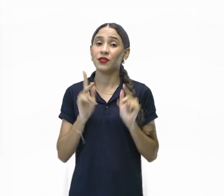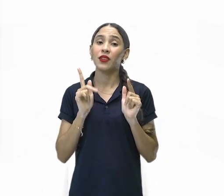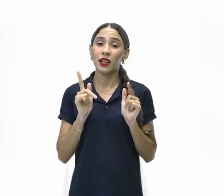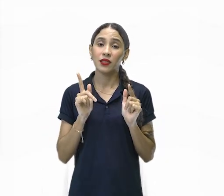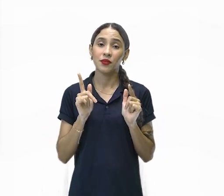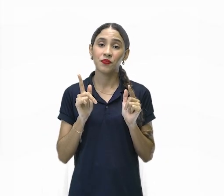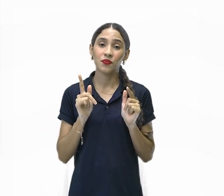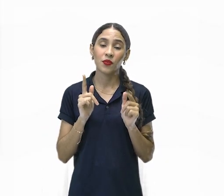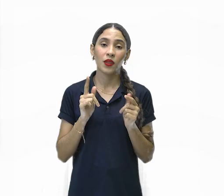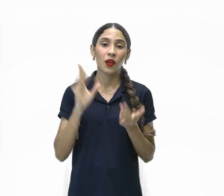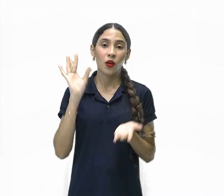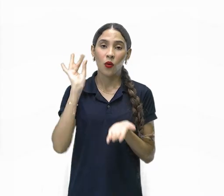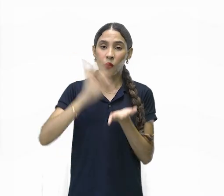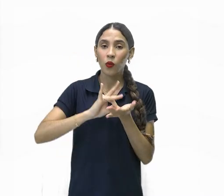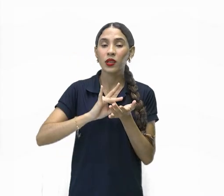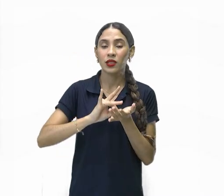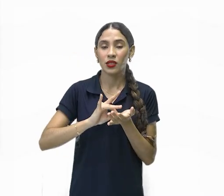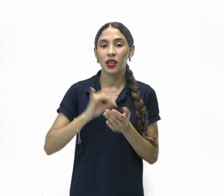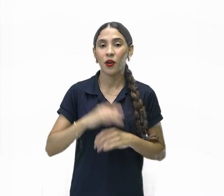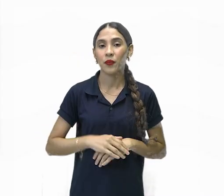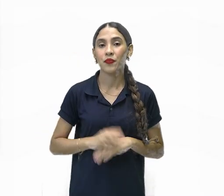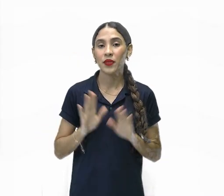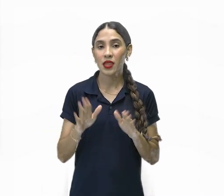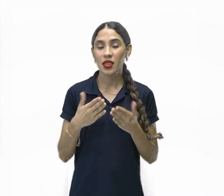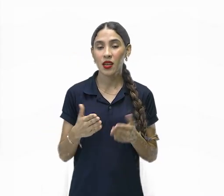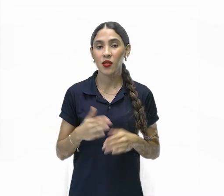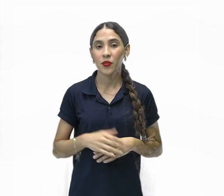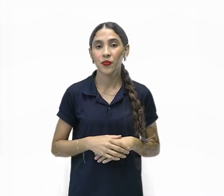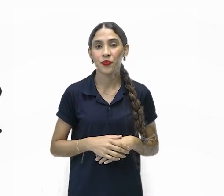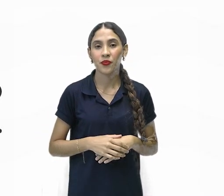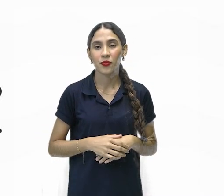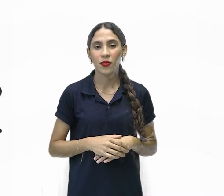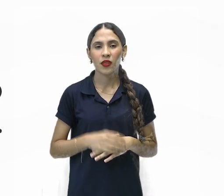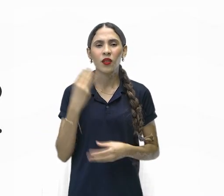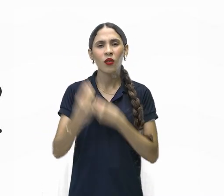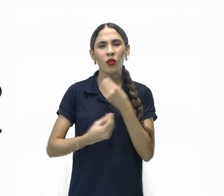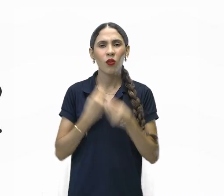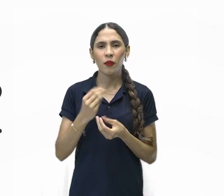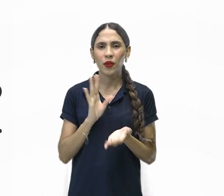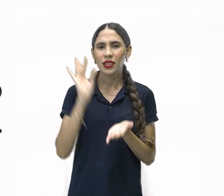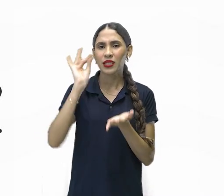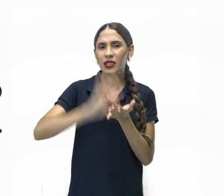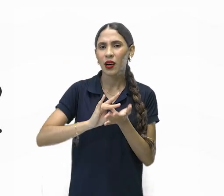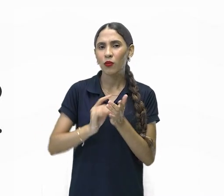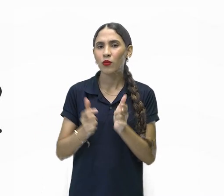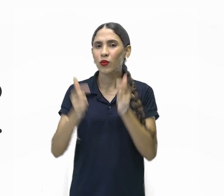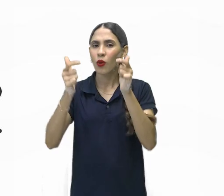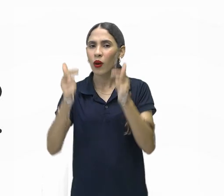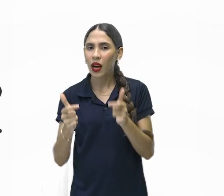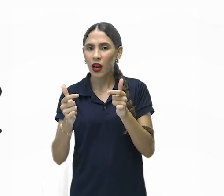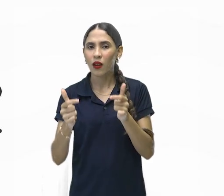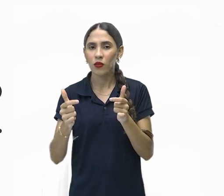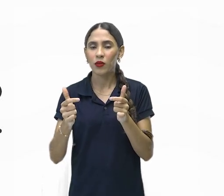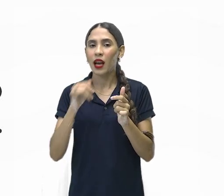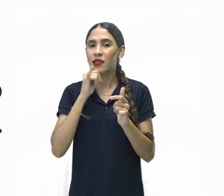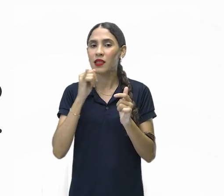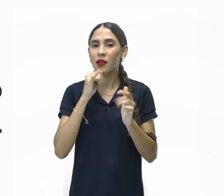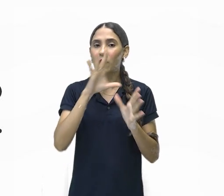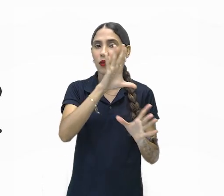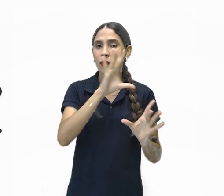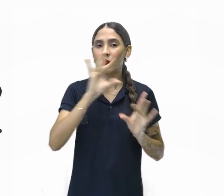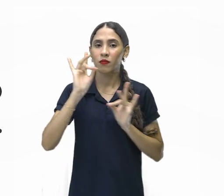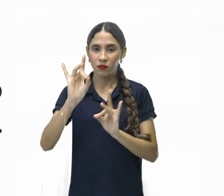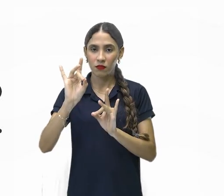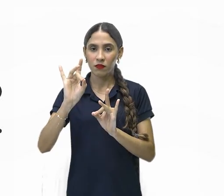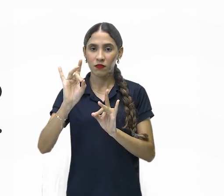diferente, de forma original. Então, como é ser original em um ambiente de copia e